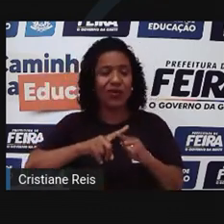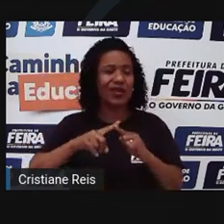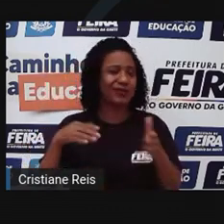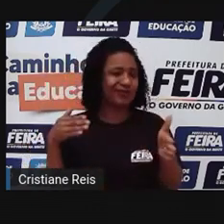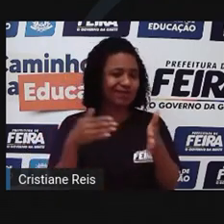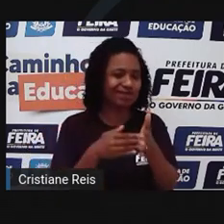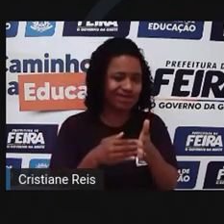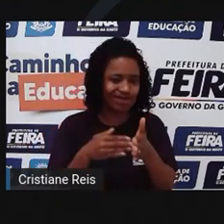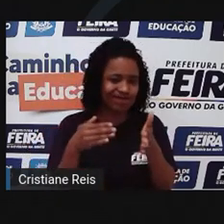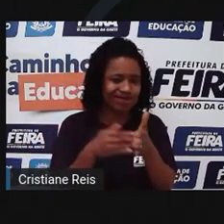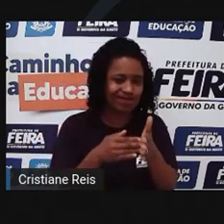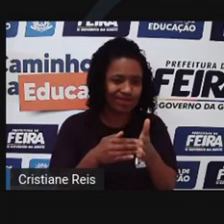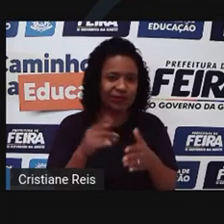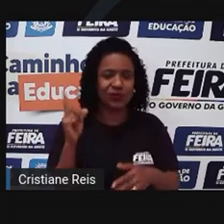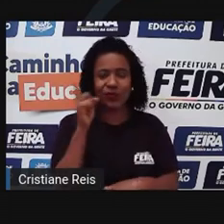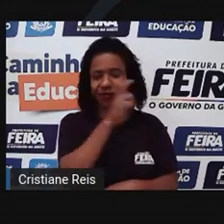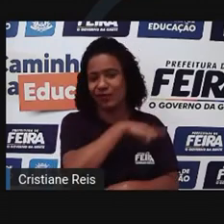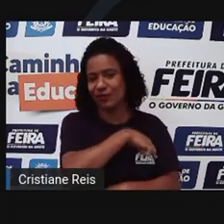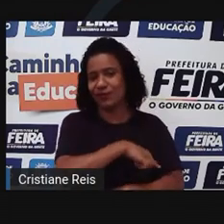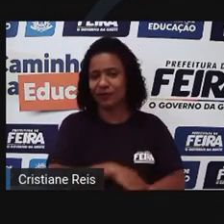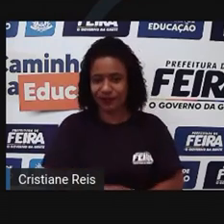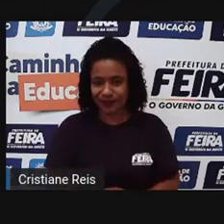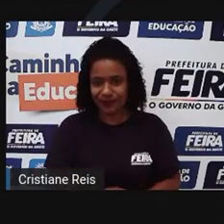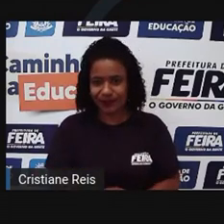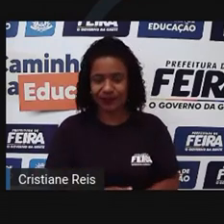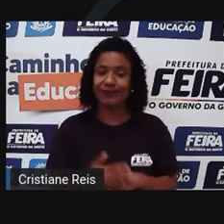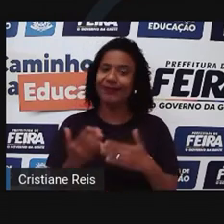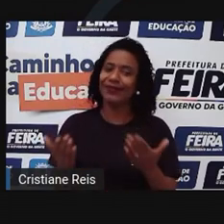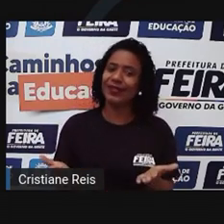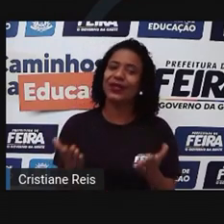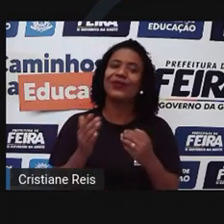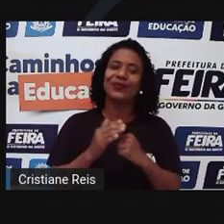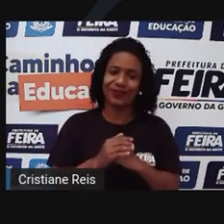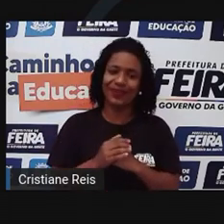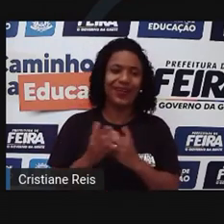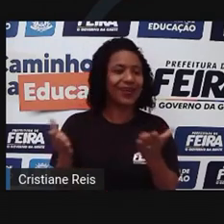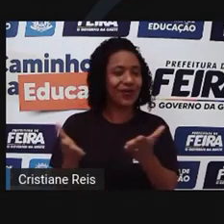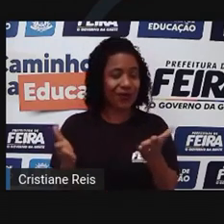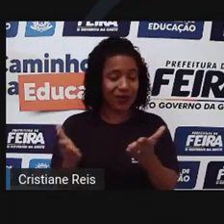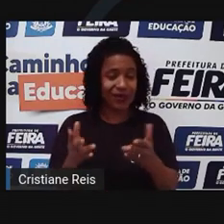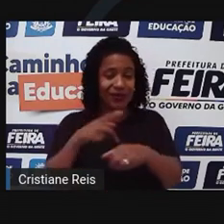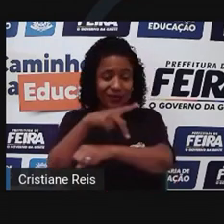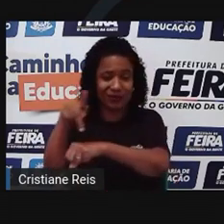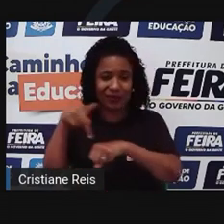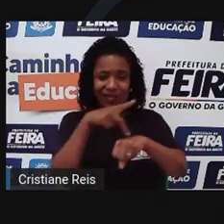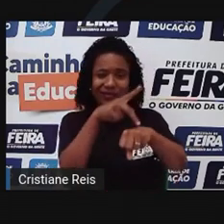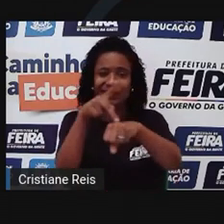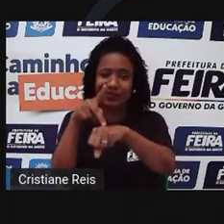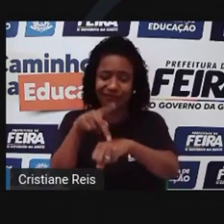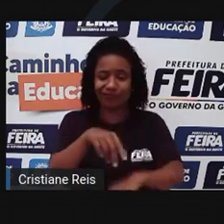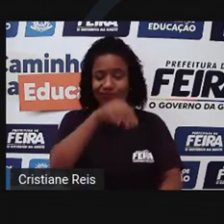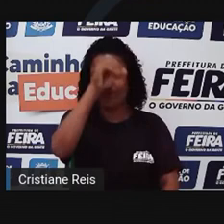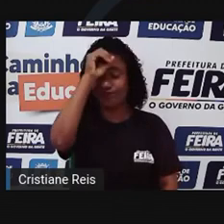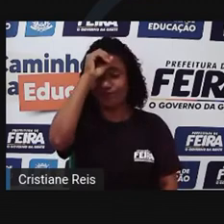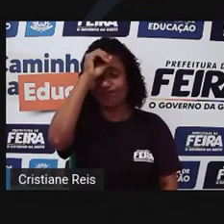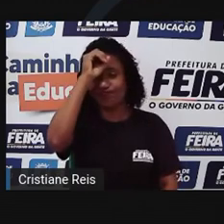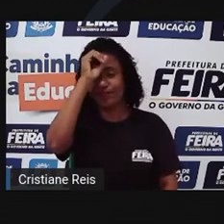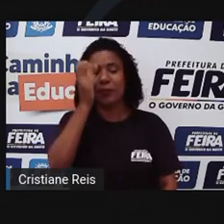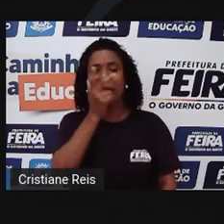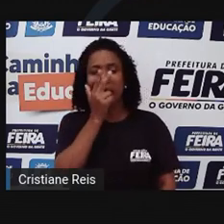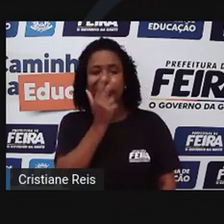elas enfrentam. Eu acho que nós vivemos, neste momento, um país ignorante,